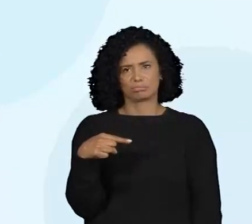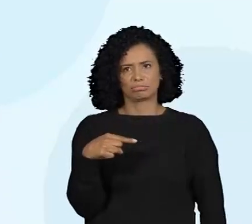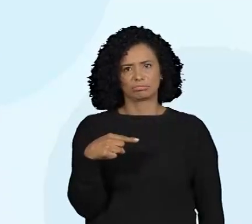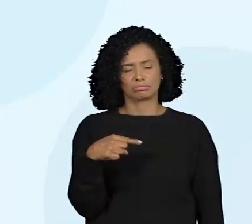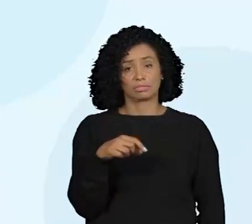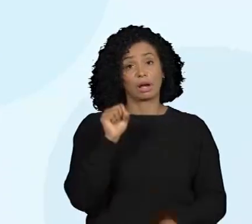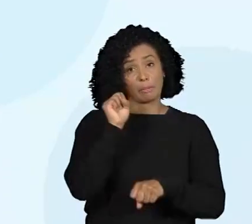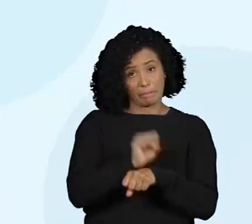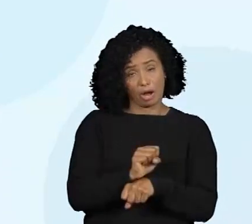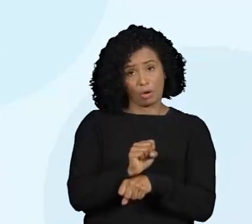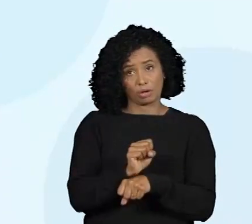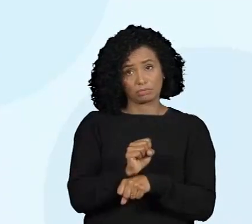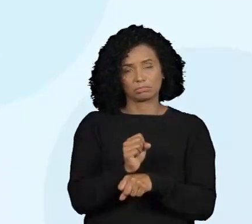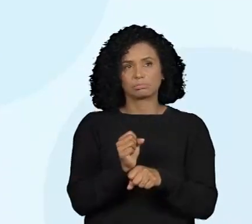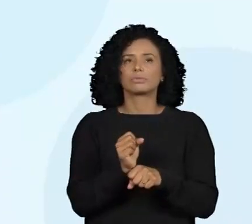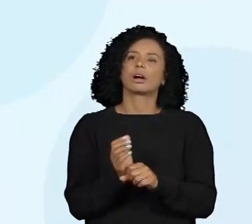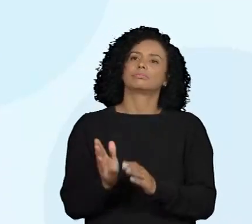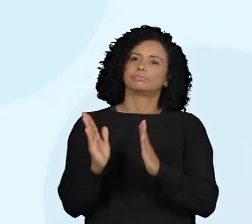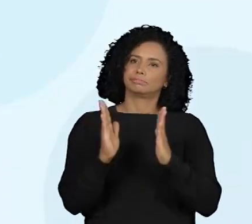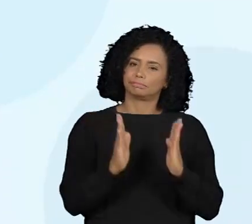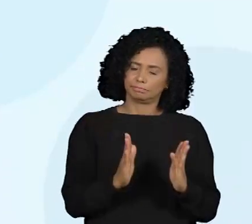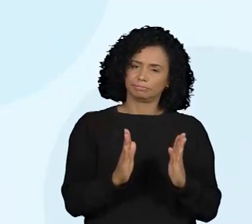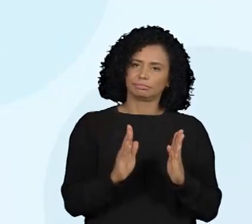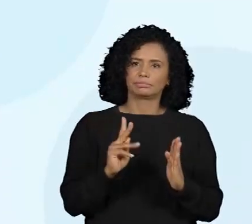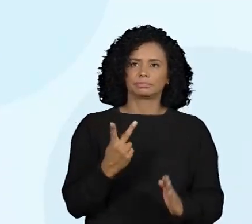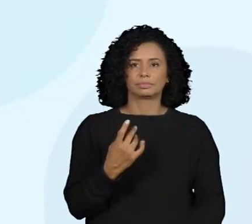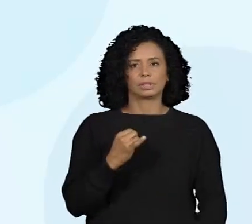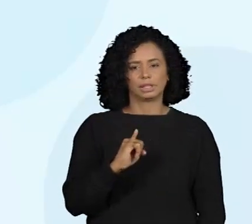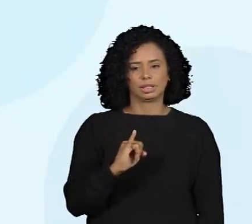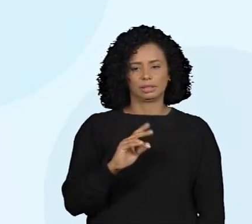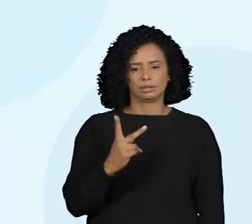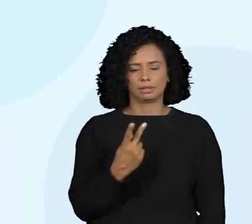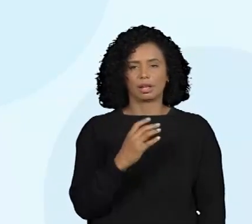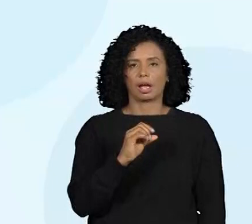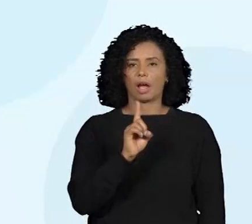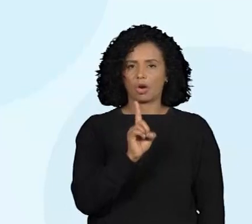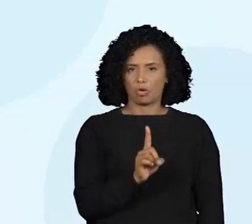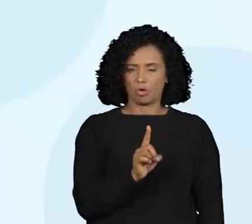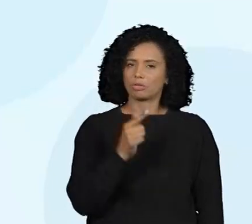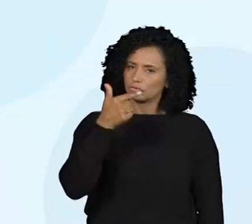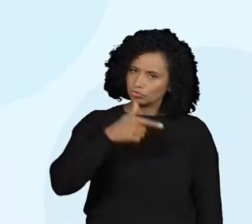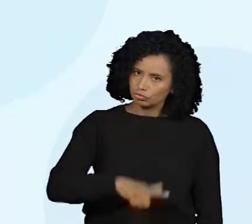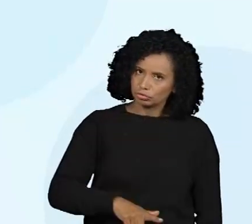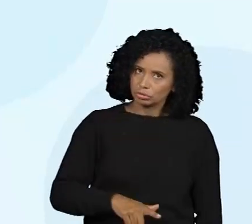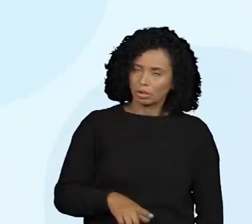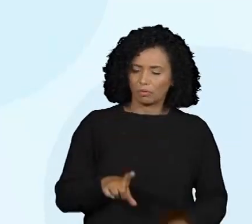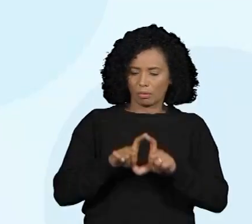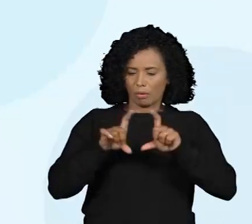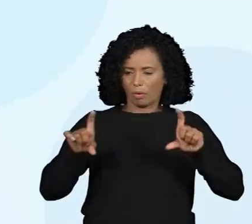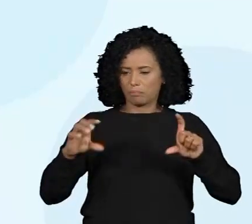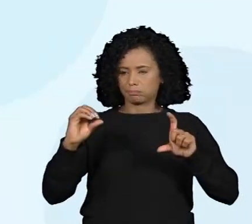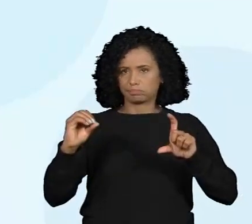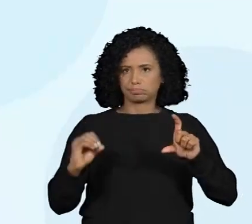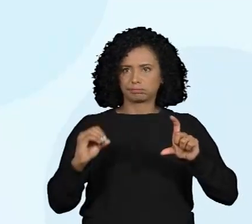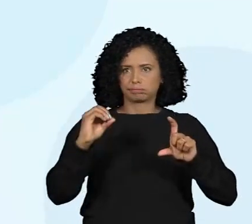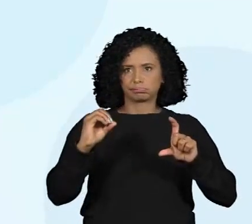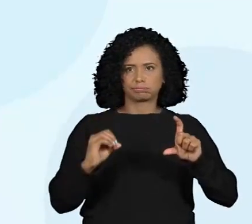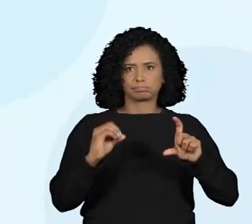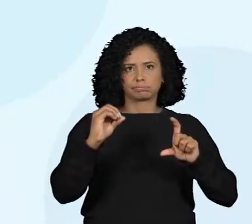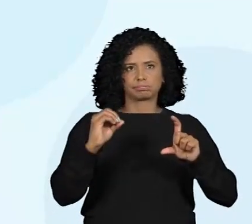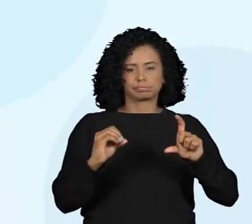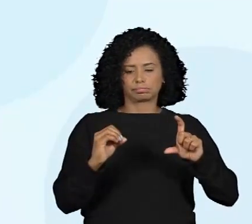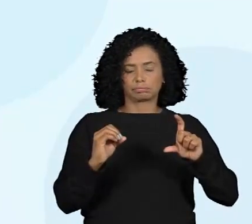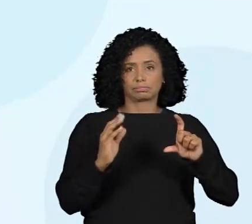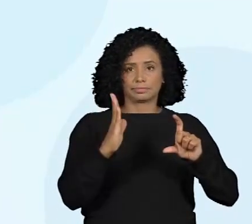temos e olha de novo então a gente volta para cá e o e o e a gente tem uma